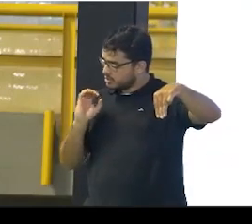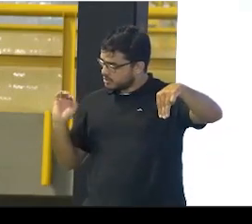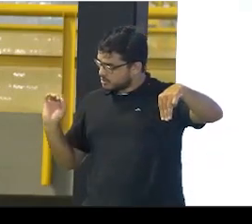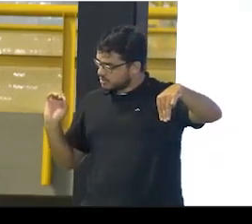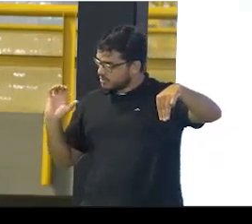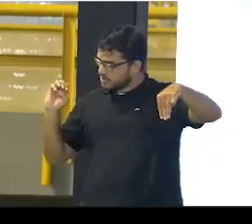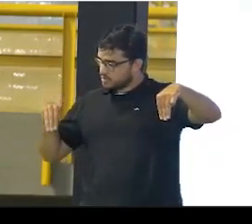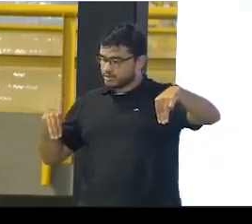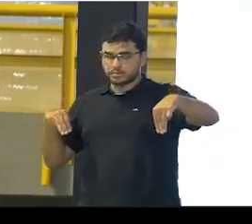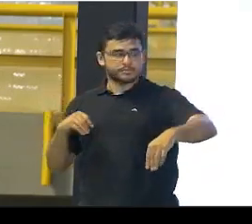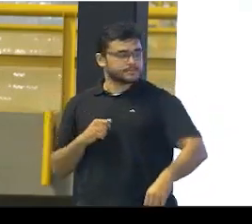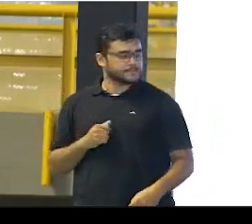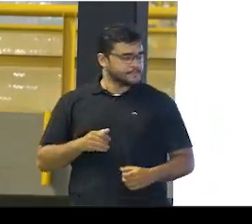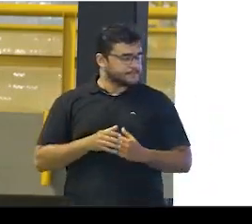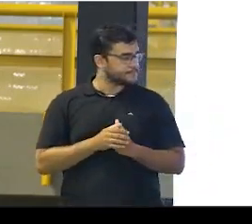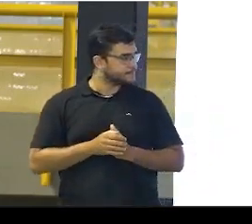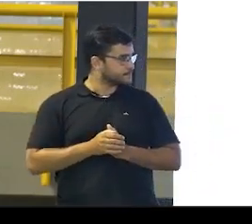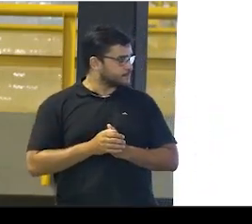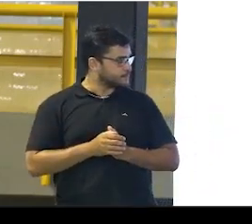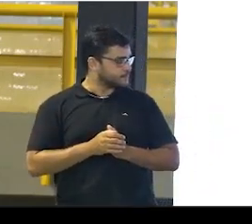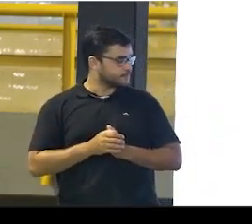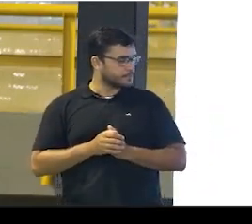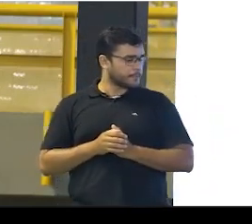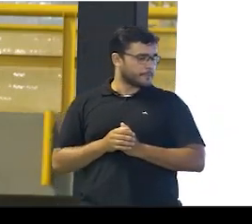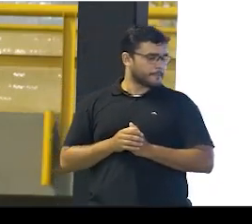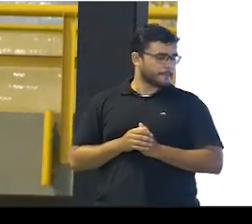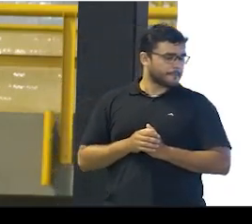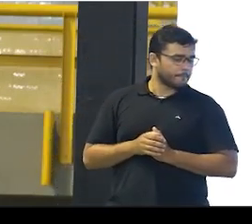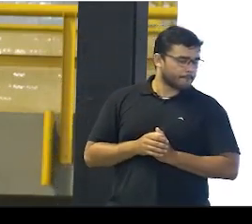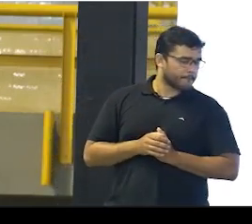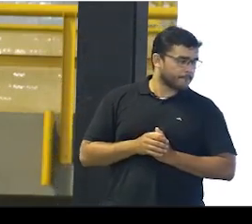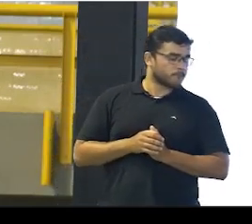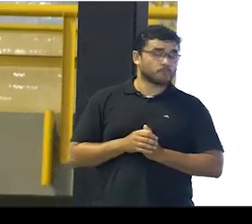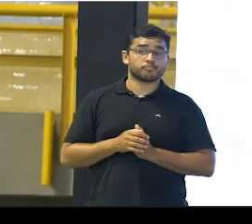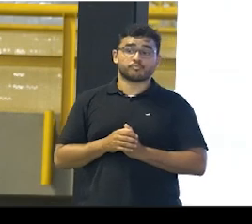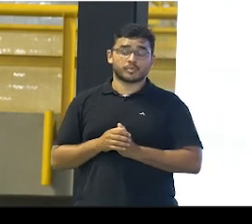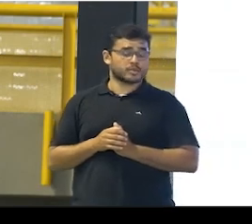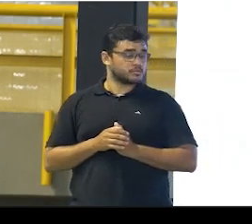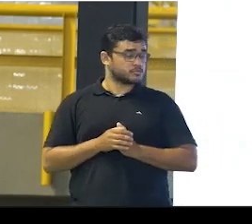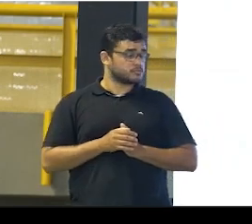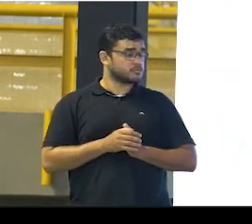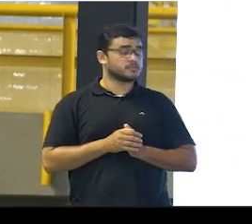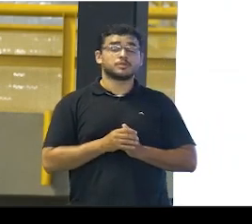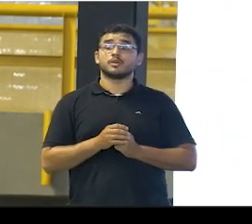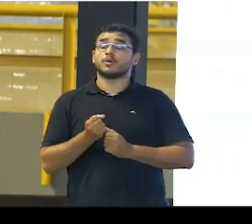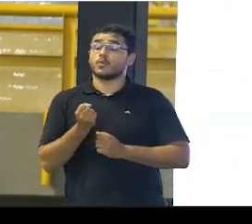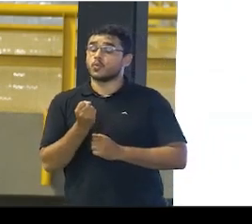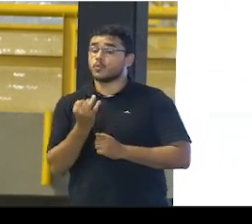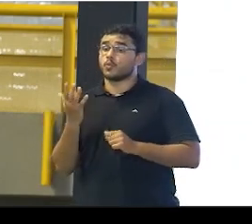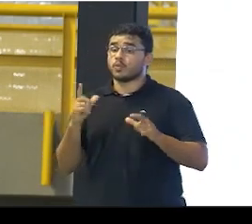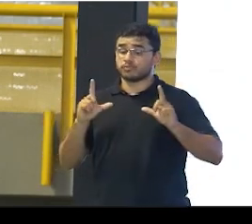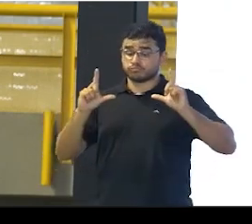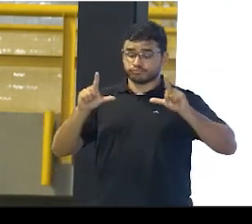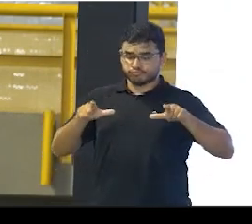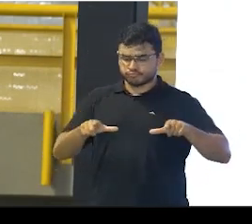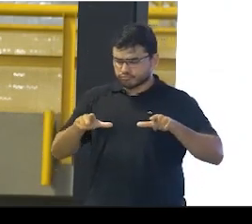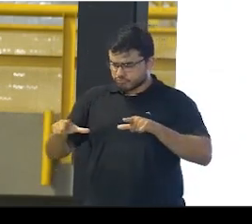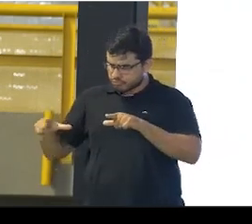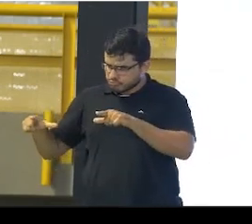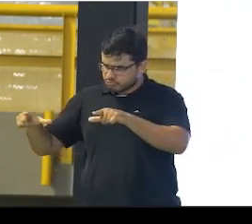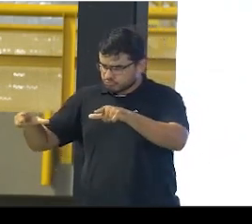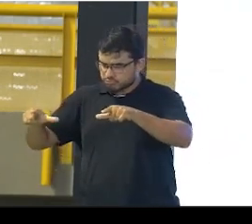todinha? Bzão mais Bzinho. Então, se fosse calcular a área desse